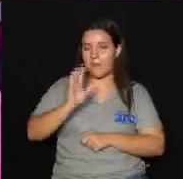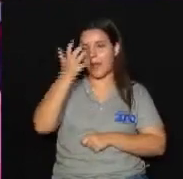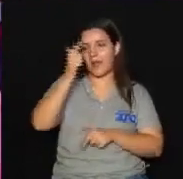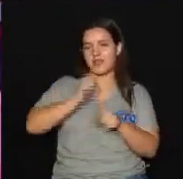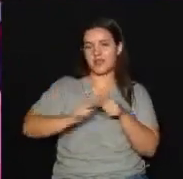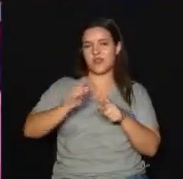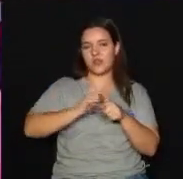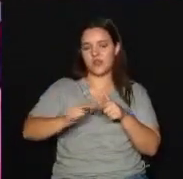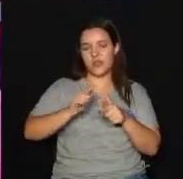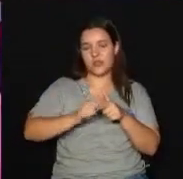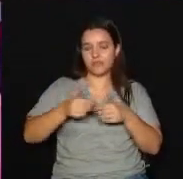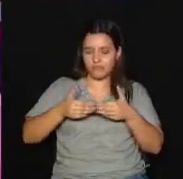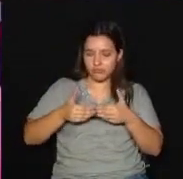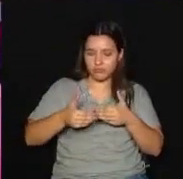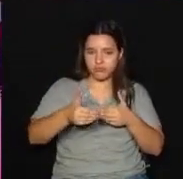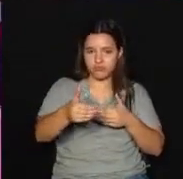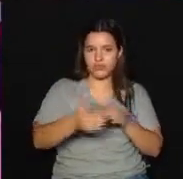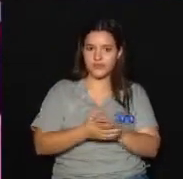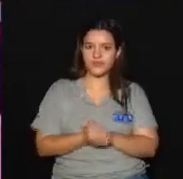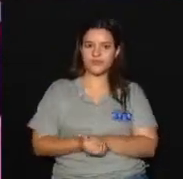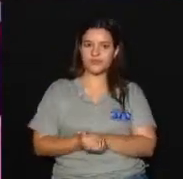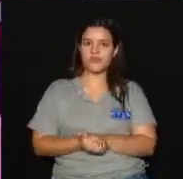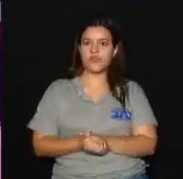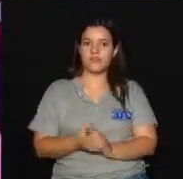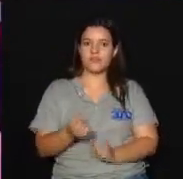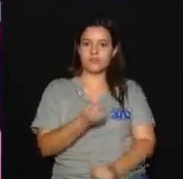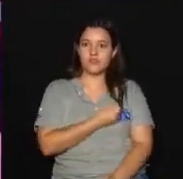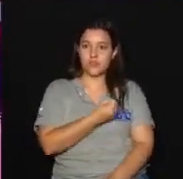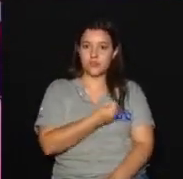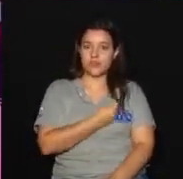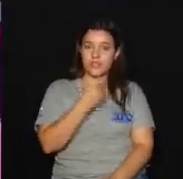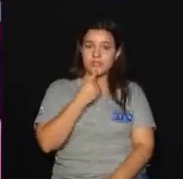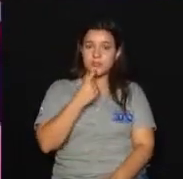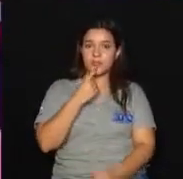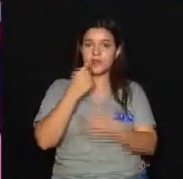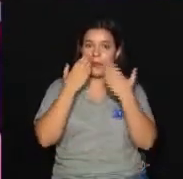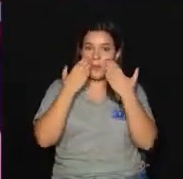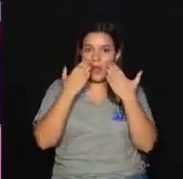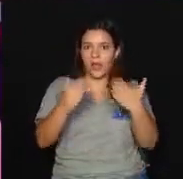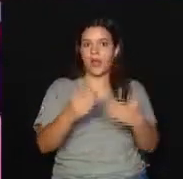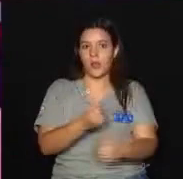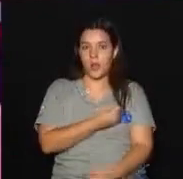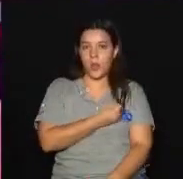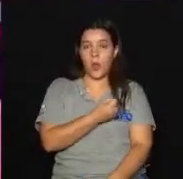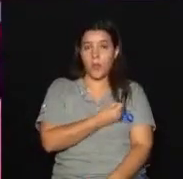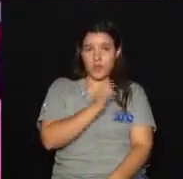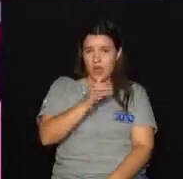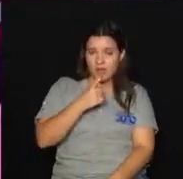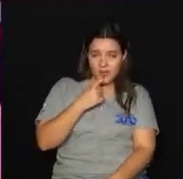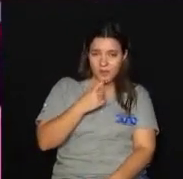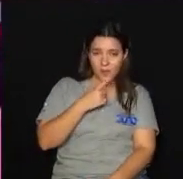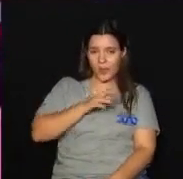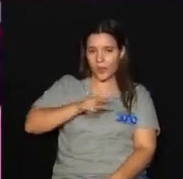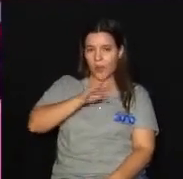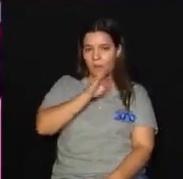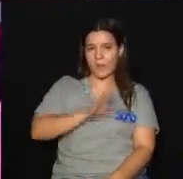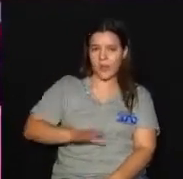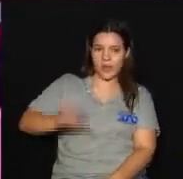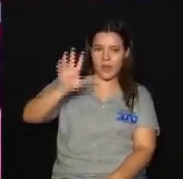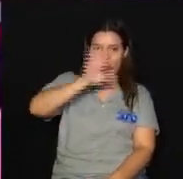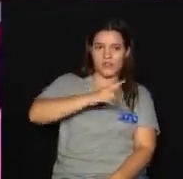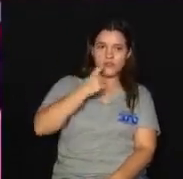e saídas. Então, esse número que Campinas apresenta é um número nacional. Estava acompanhando agora há pouco